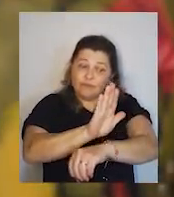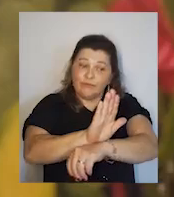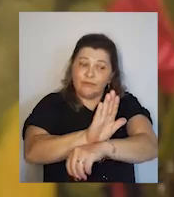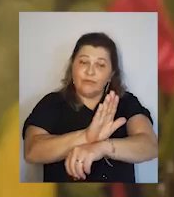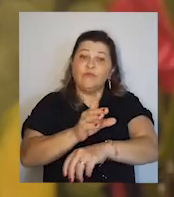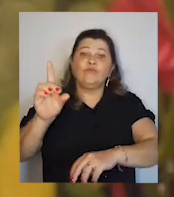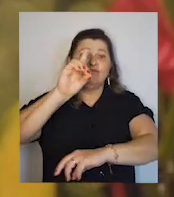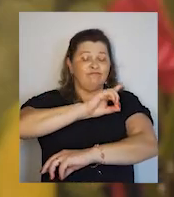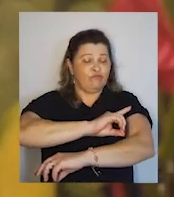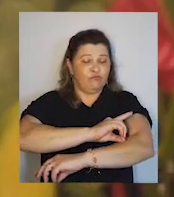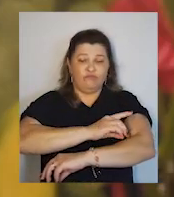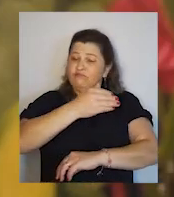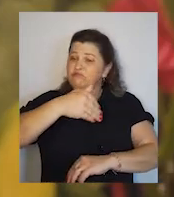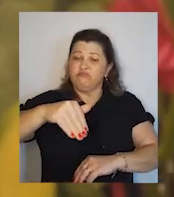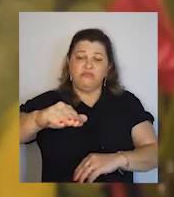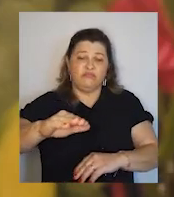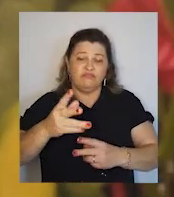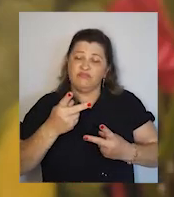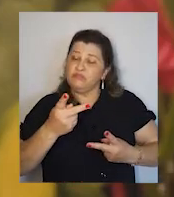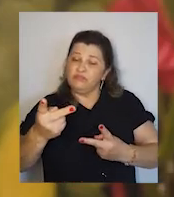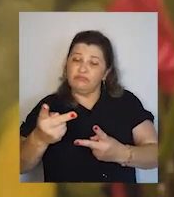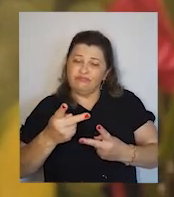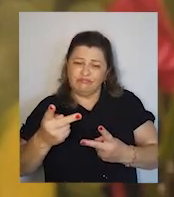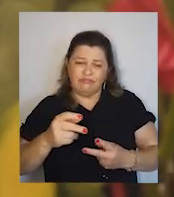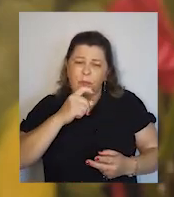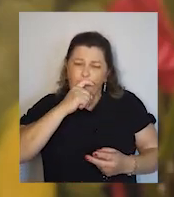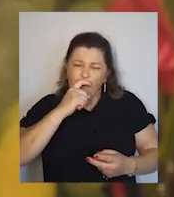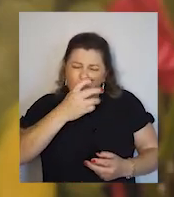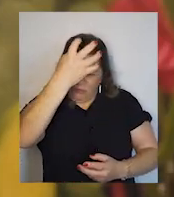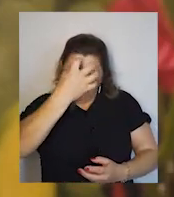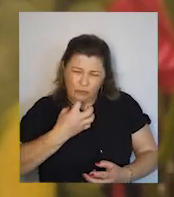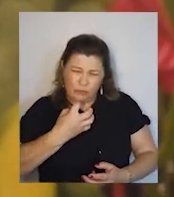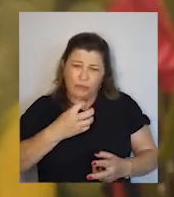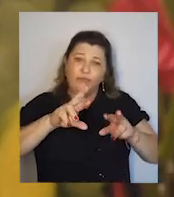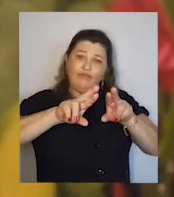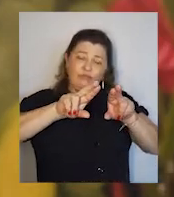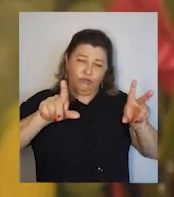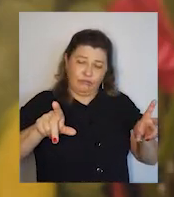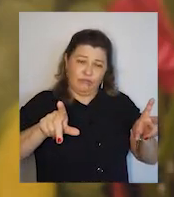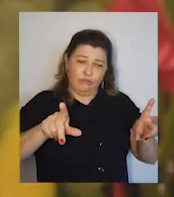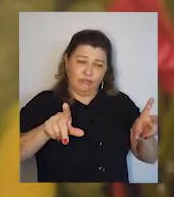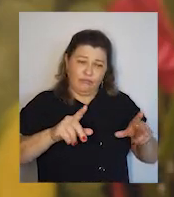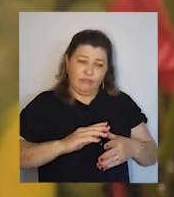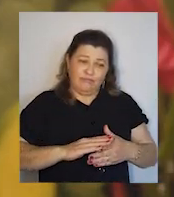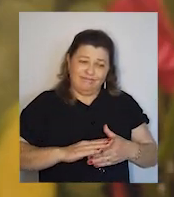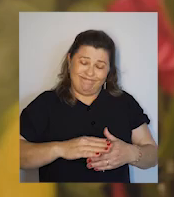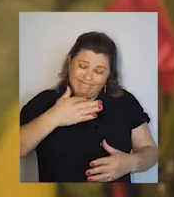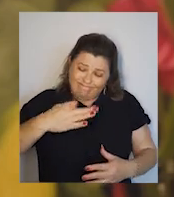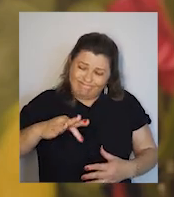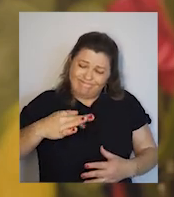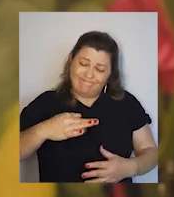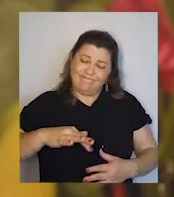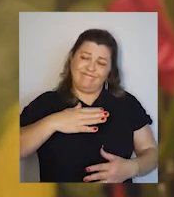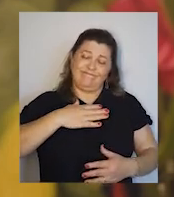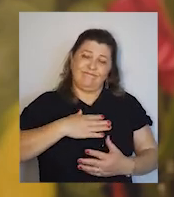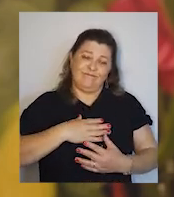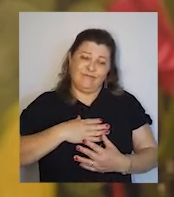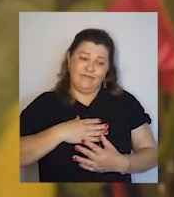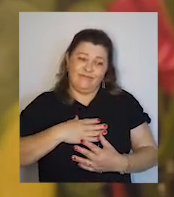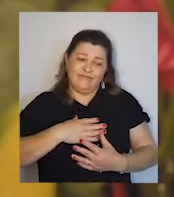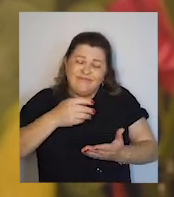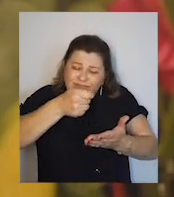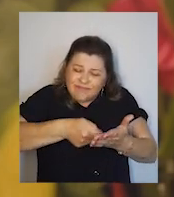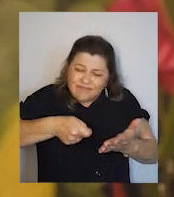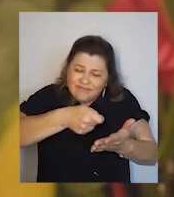Um dia ela disse, eu não venho mais, o pai está muito diferente, muito bravo. Pai, me doía. Mas